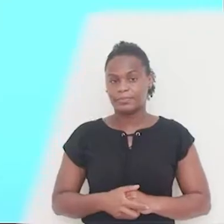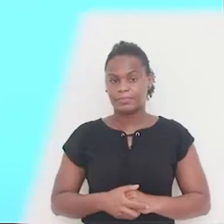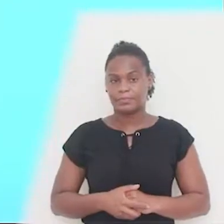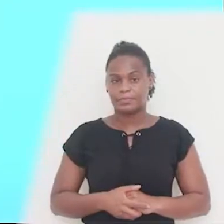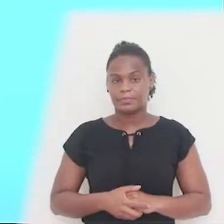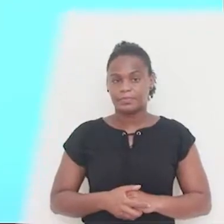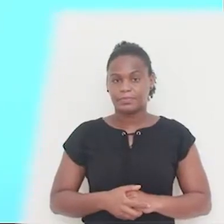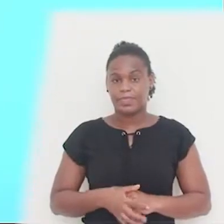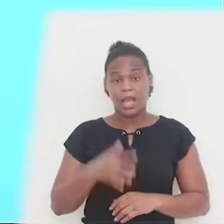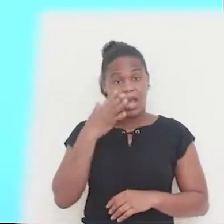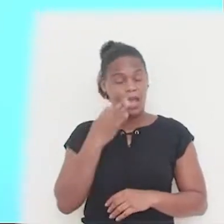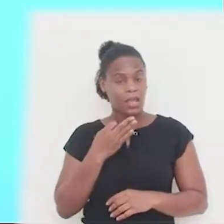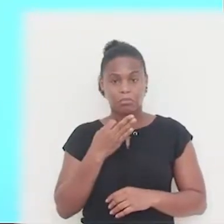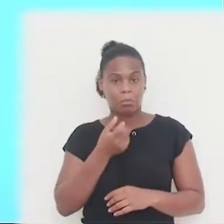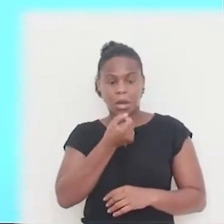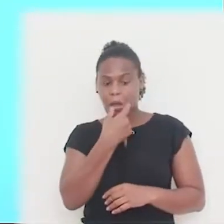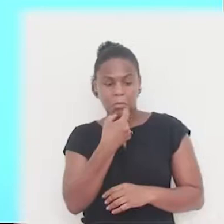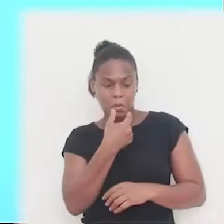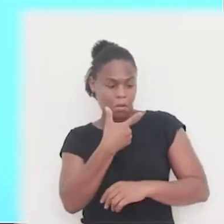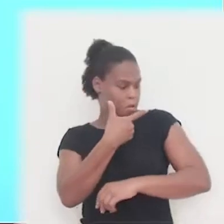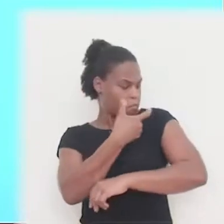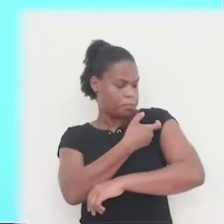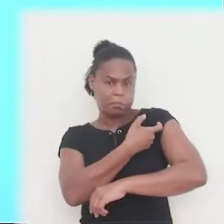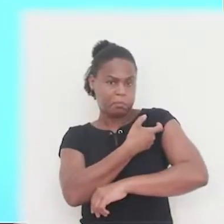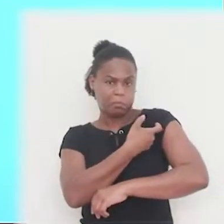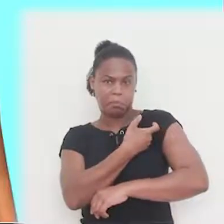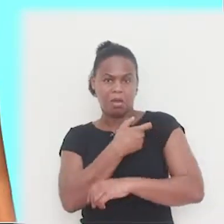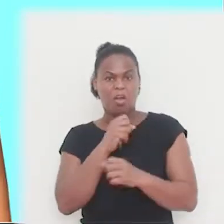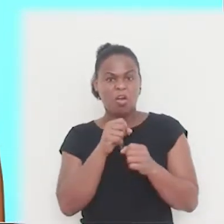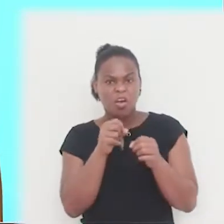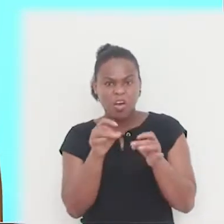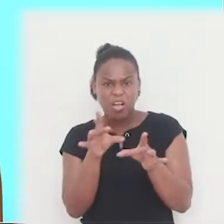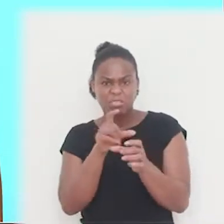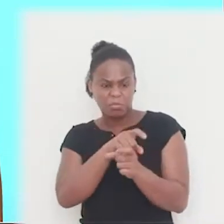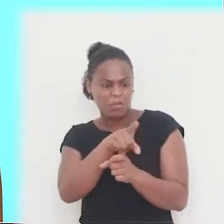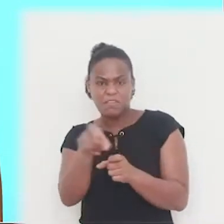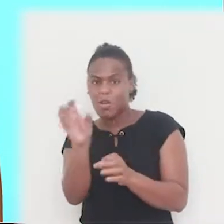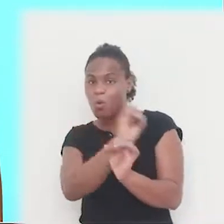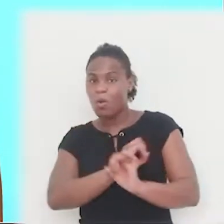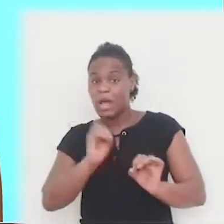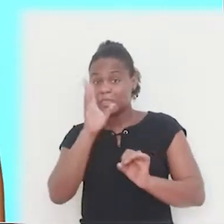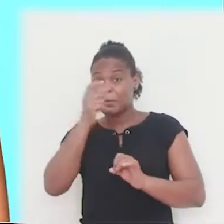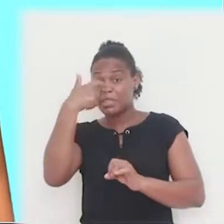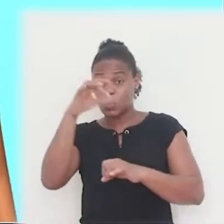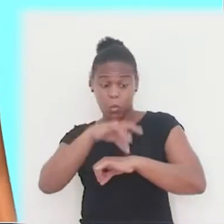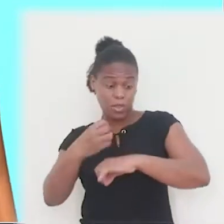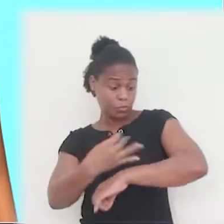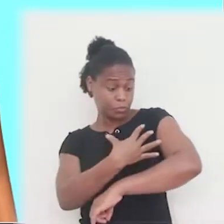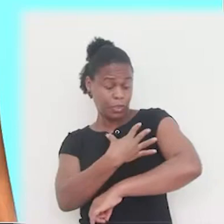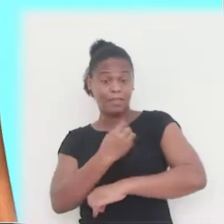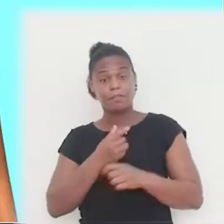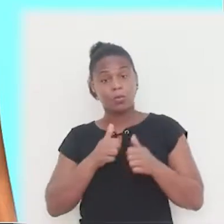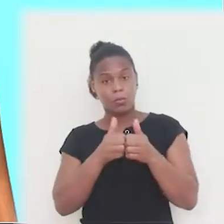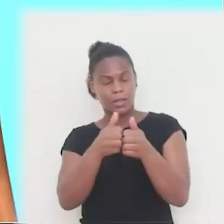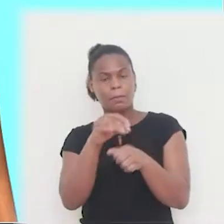e ainda não há medicamentos nem vacinas contra a pólio 19 Mas quem foi infectado deve ser acompanhado